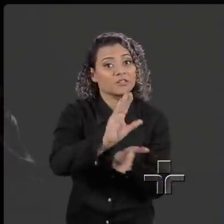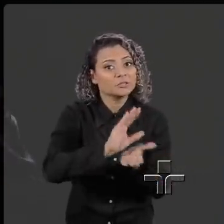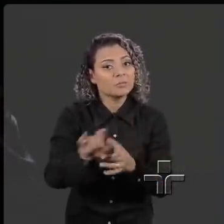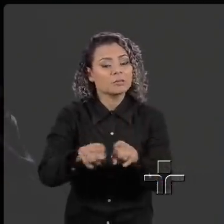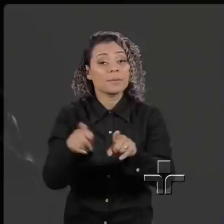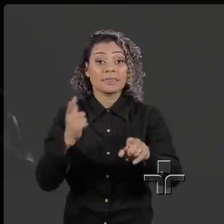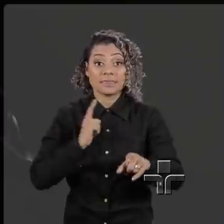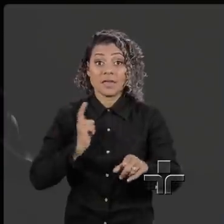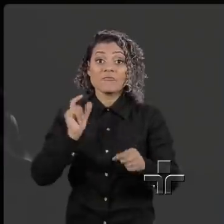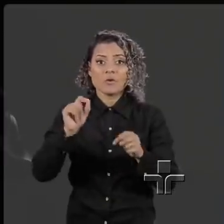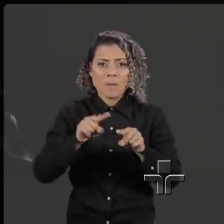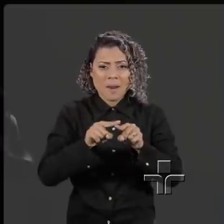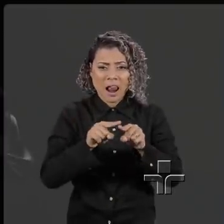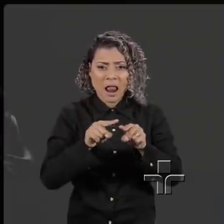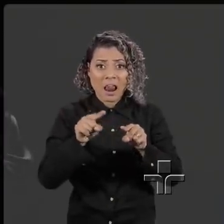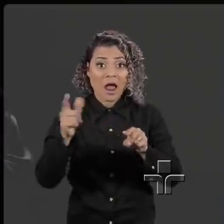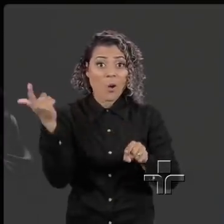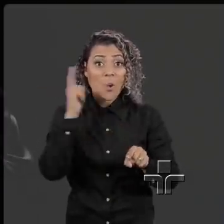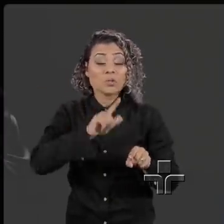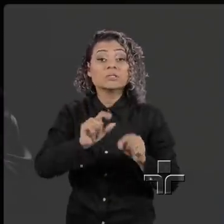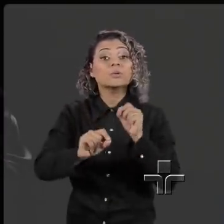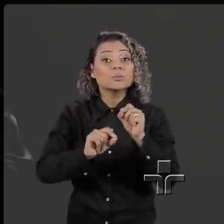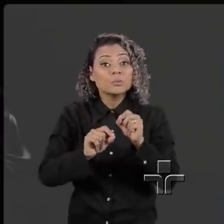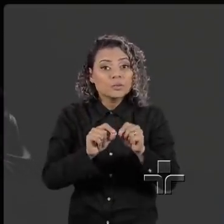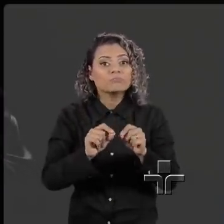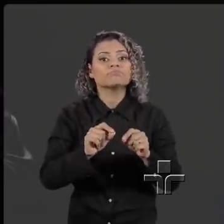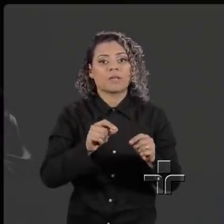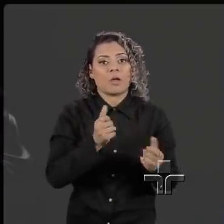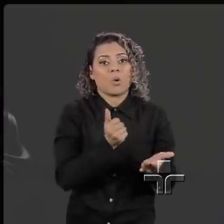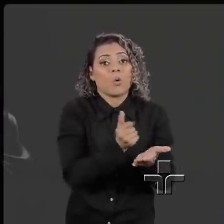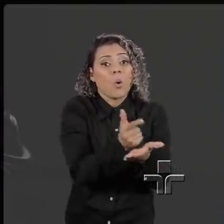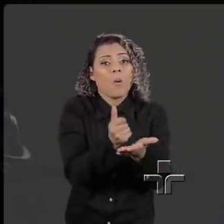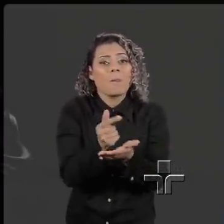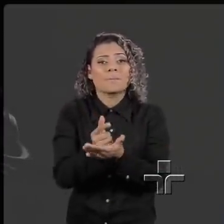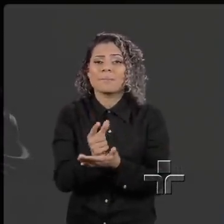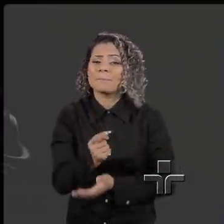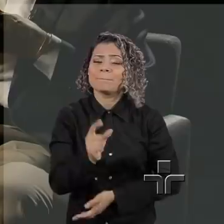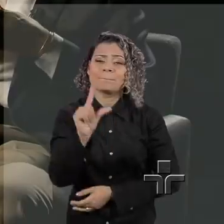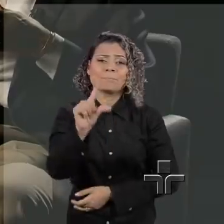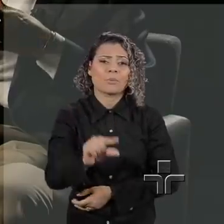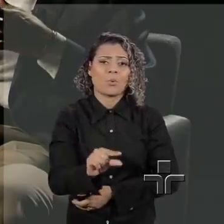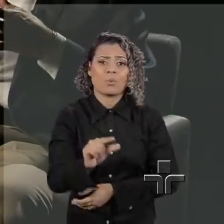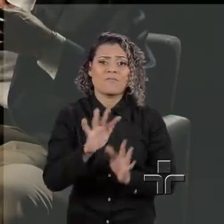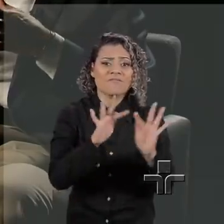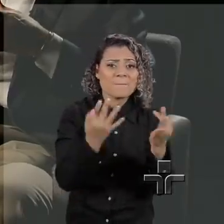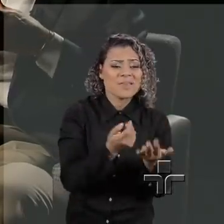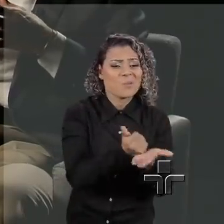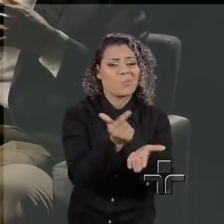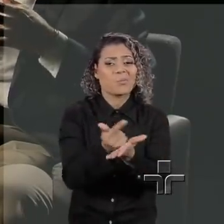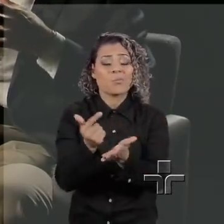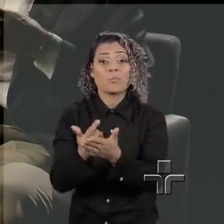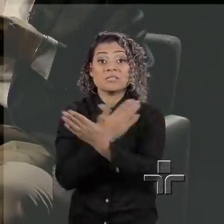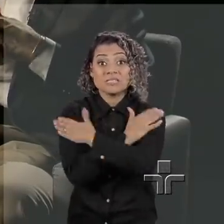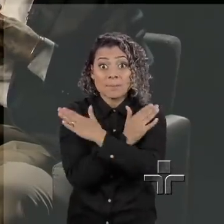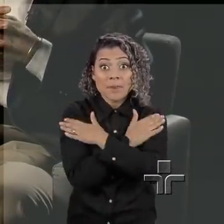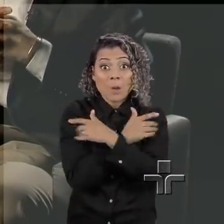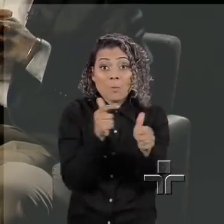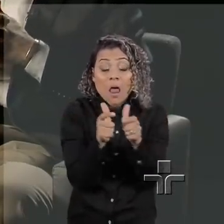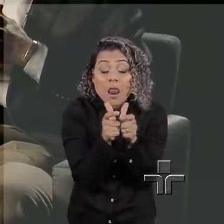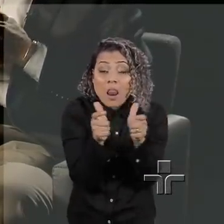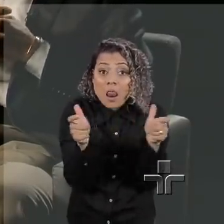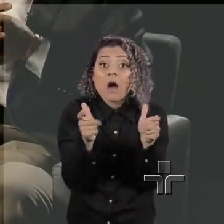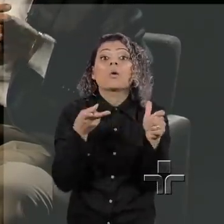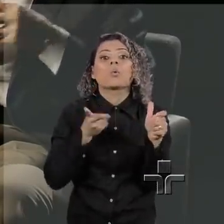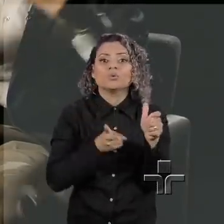uma recuperação, por exemplo, do ponto de vista do consumo bem abaixo do que se imaginava, do ponto de vista do desemprego. O desemprego continua numa